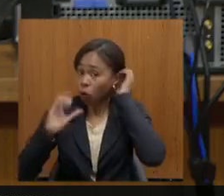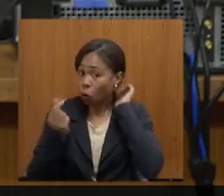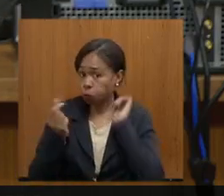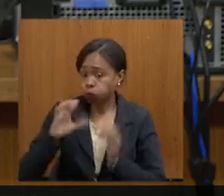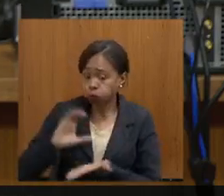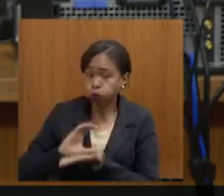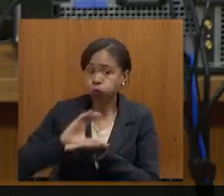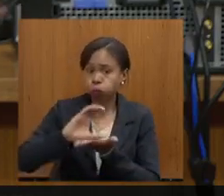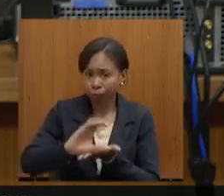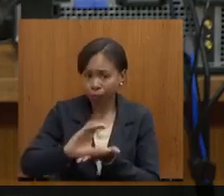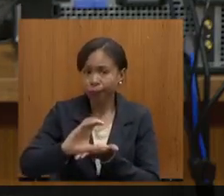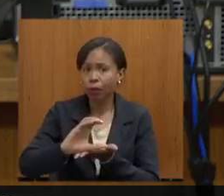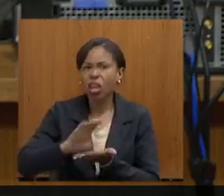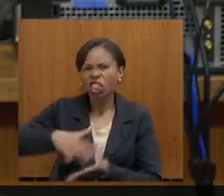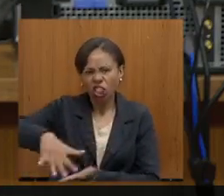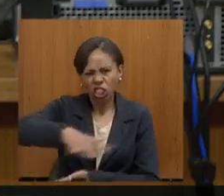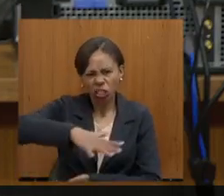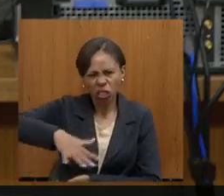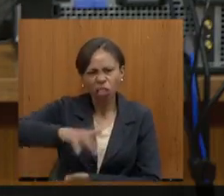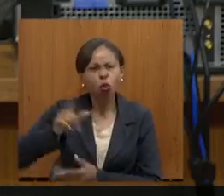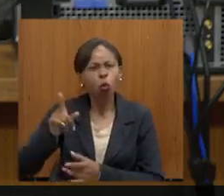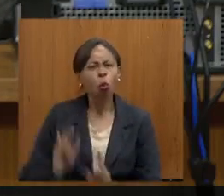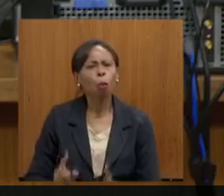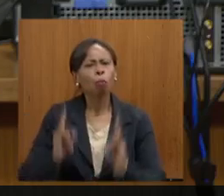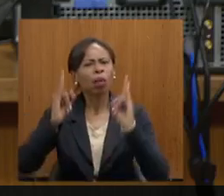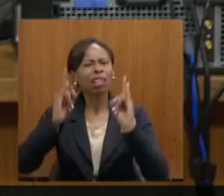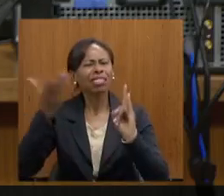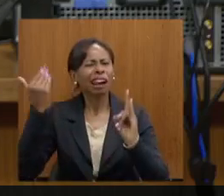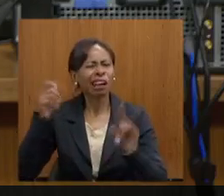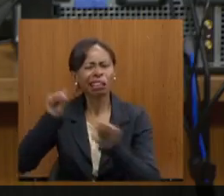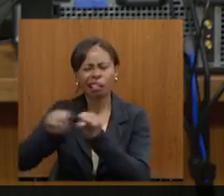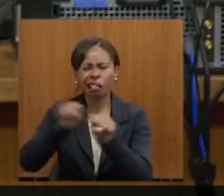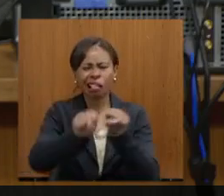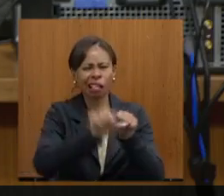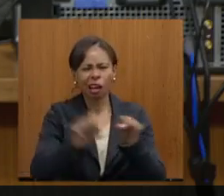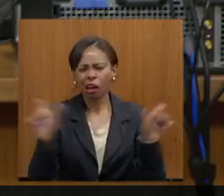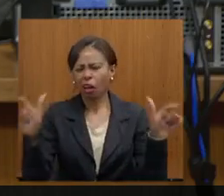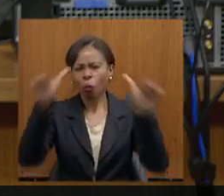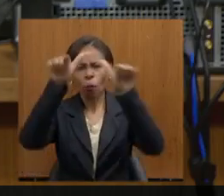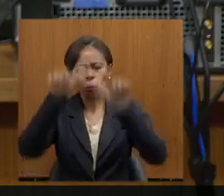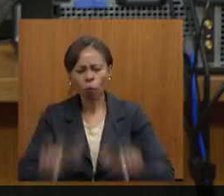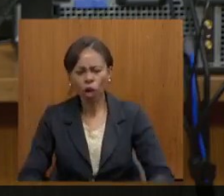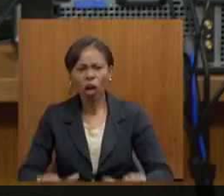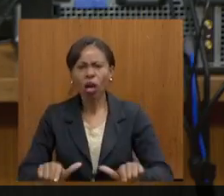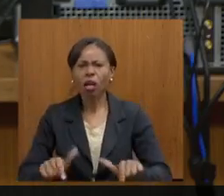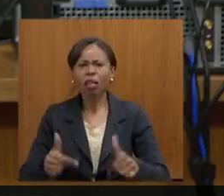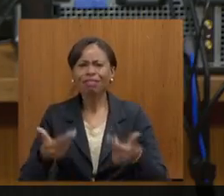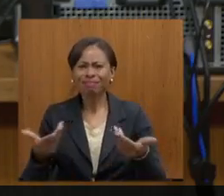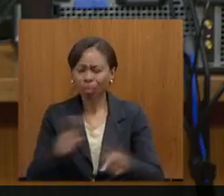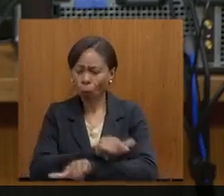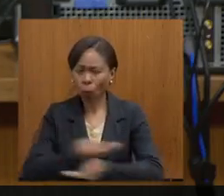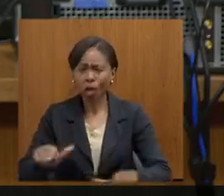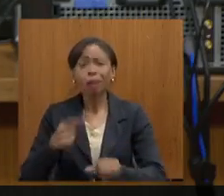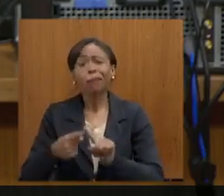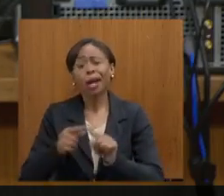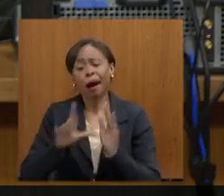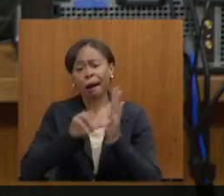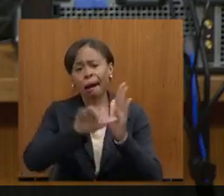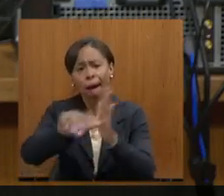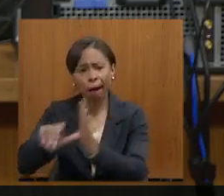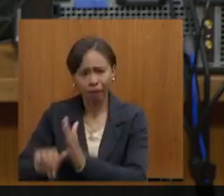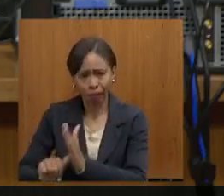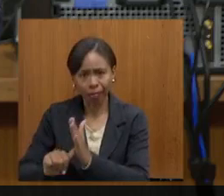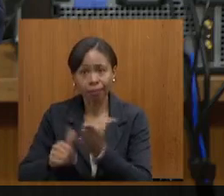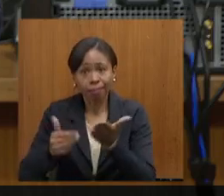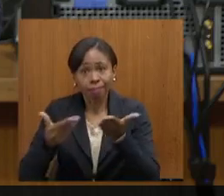colocou o abriu um terreno com um prédio que tava todo depenado não tinha nada que só tinha as parede é porque foi tudo roubado ou